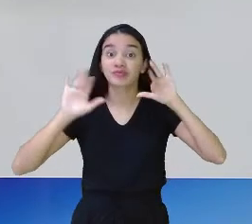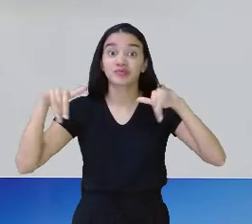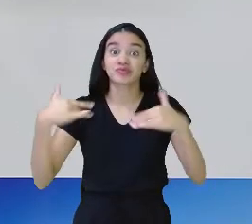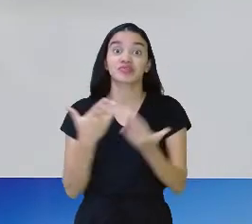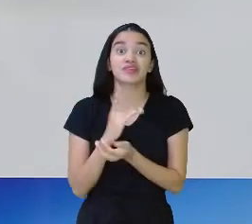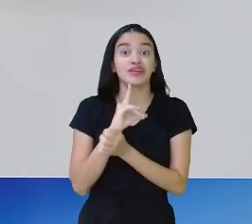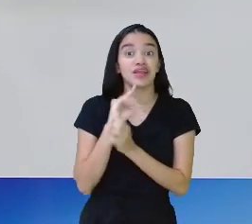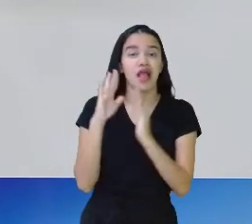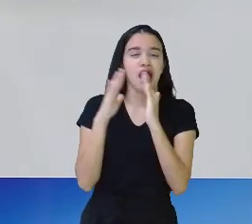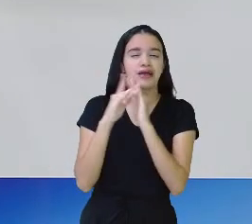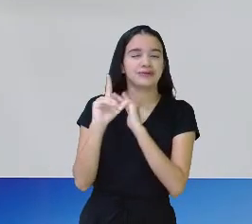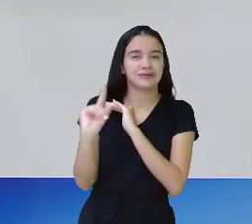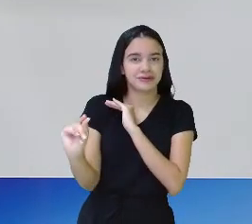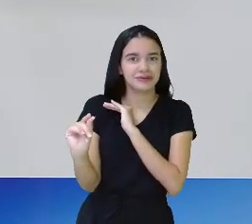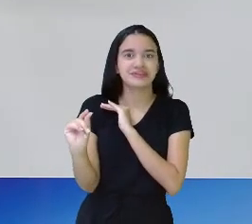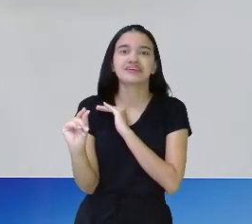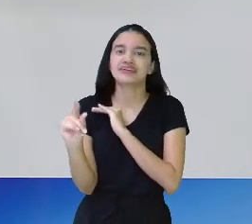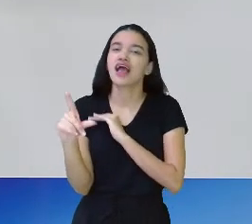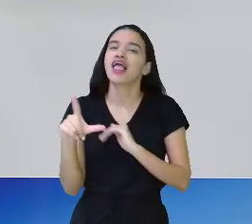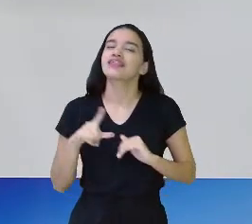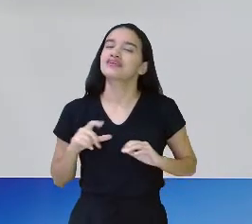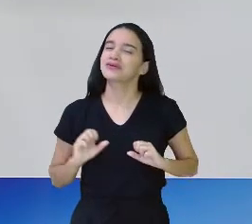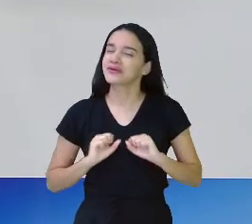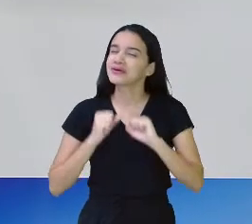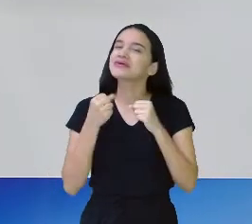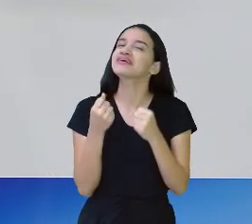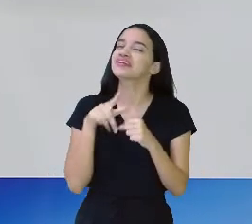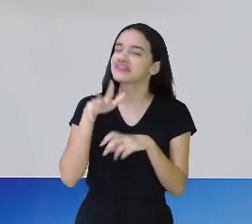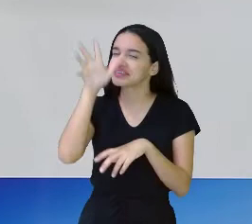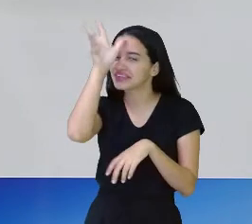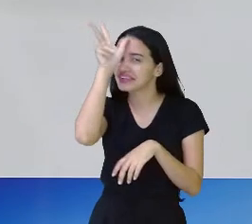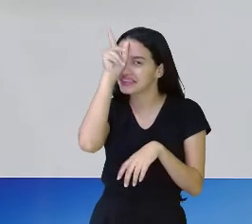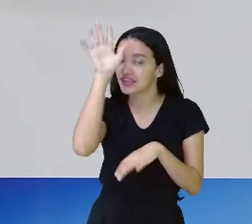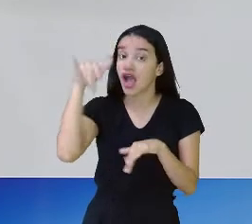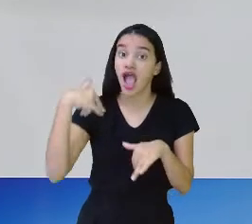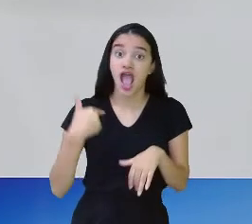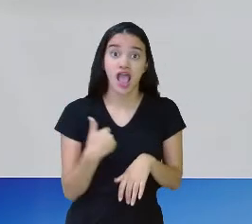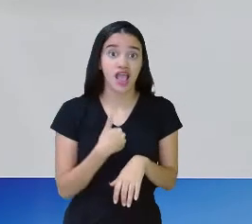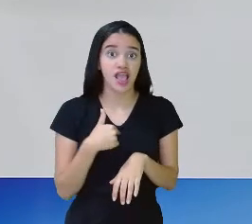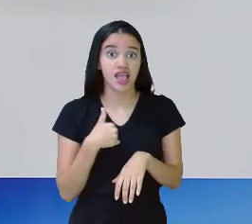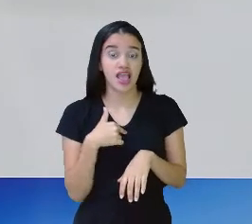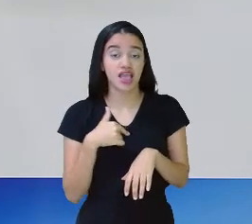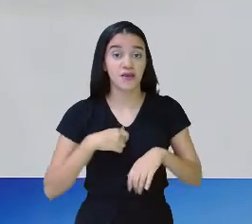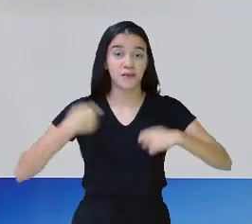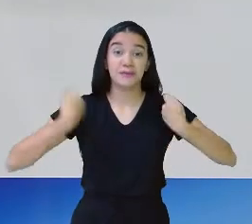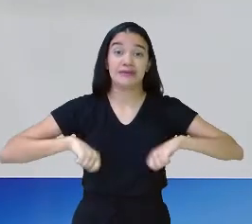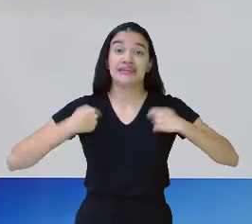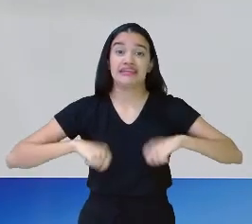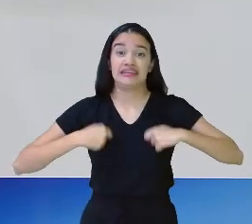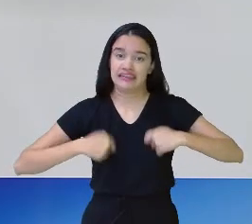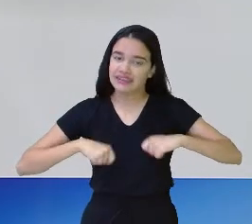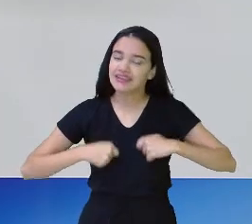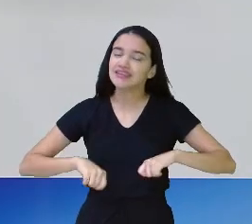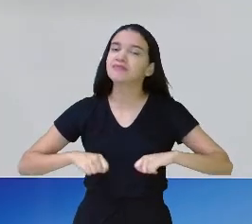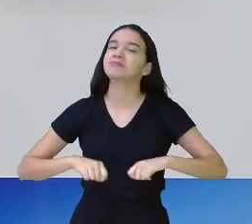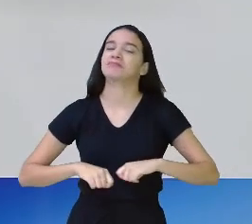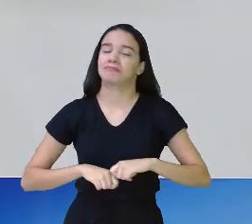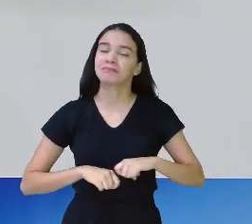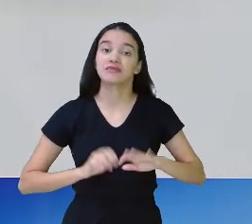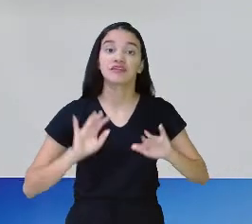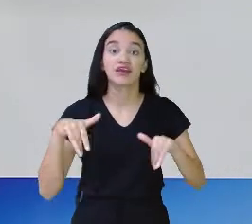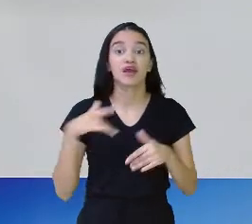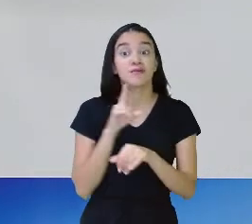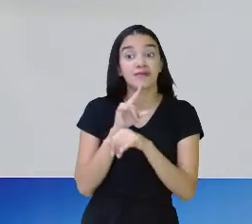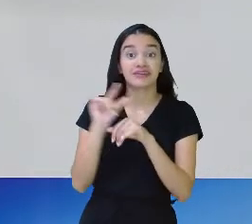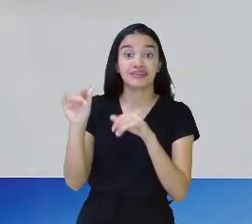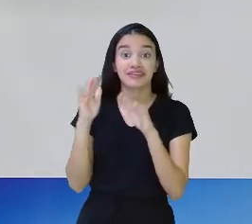de casa, olha, teve que ter coragem, não foi, Carijó? Eu, pelo menos, precisei de muita coragem, professora Márcia, para poder